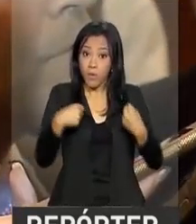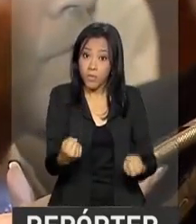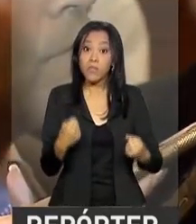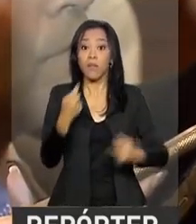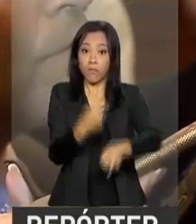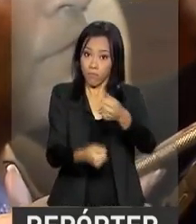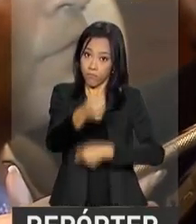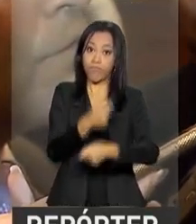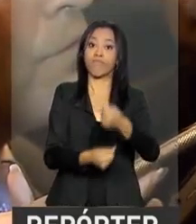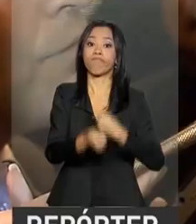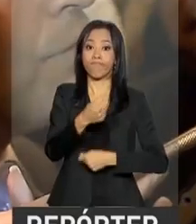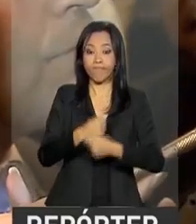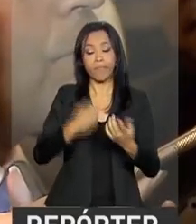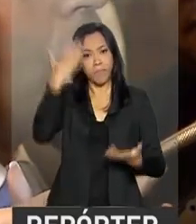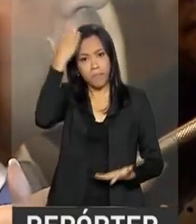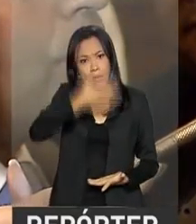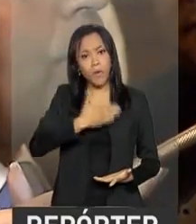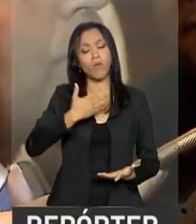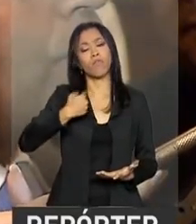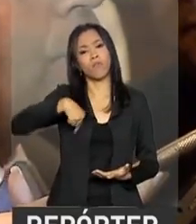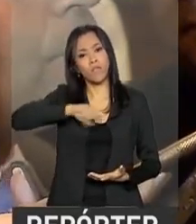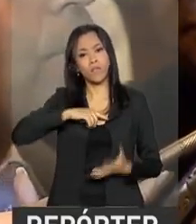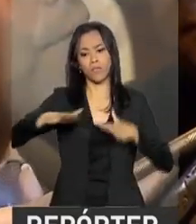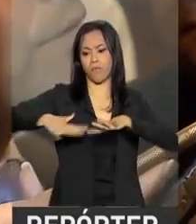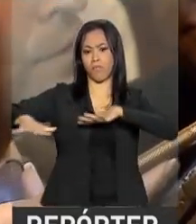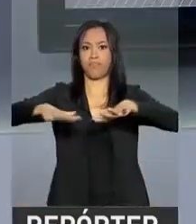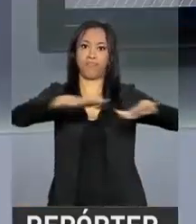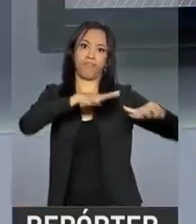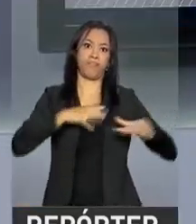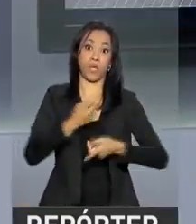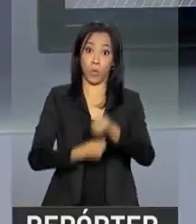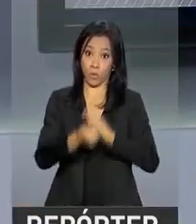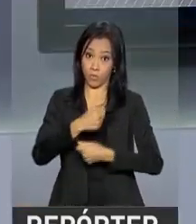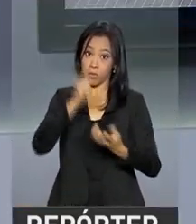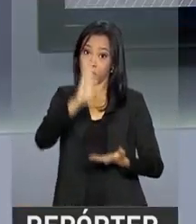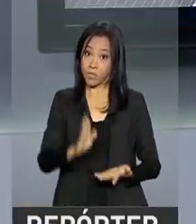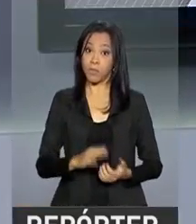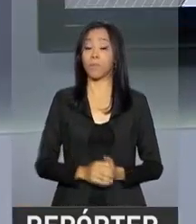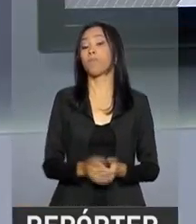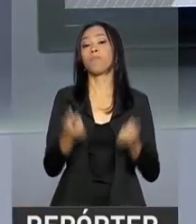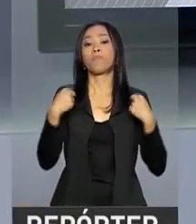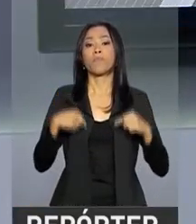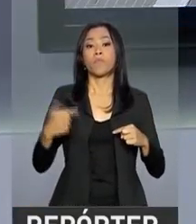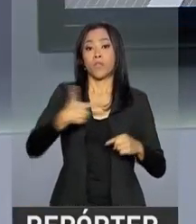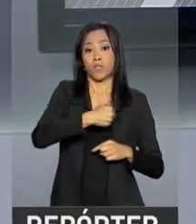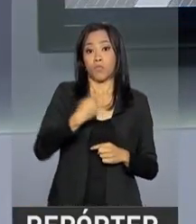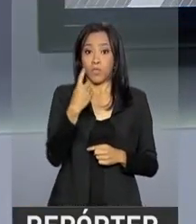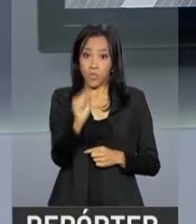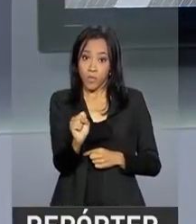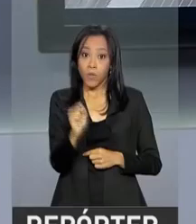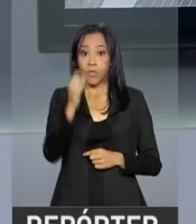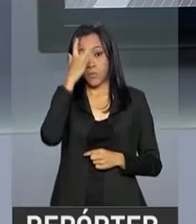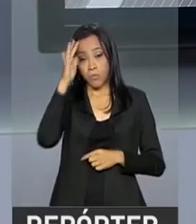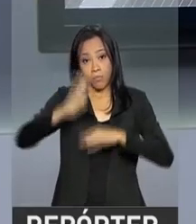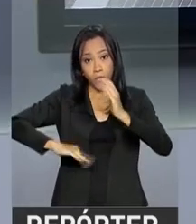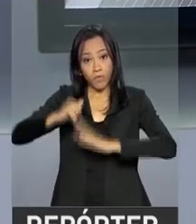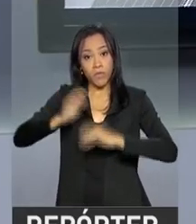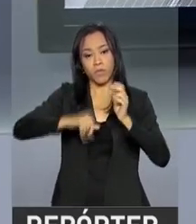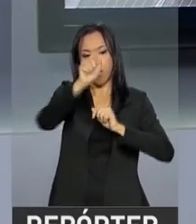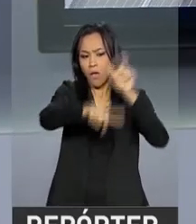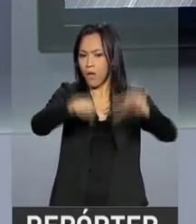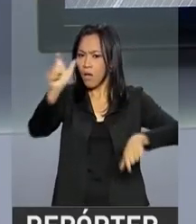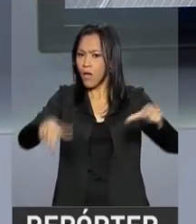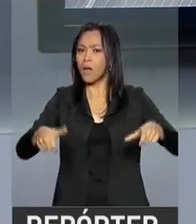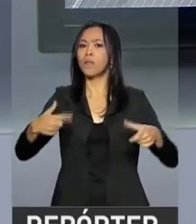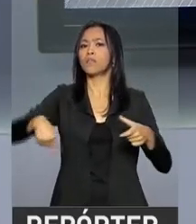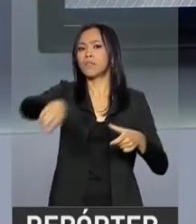mostra a dimensão à força o dinamismo da economia brasileira para 2018 analistas e investidores consultados